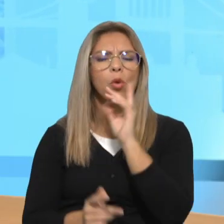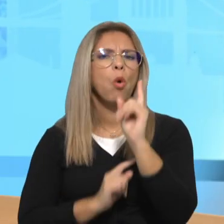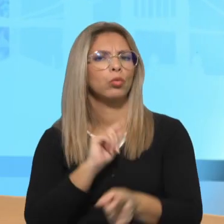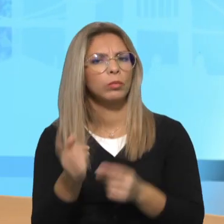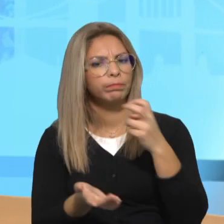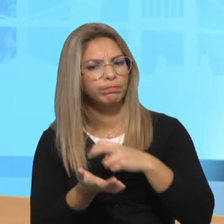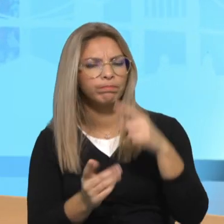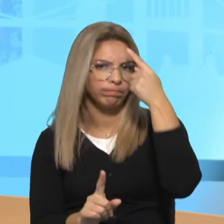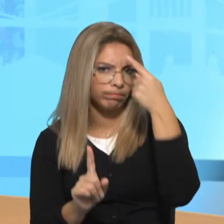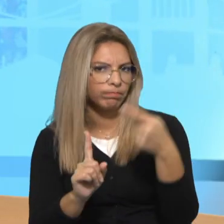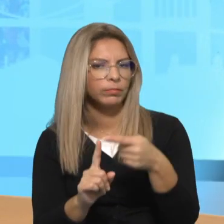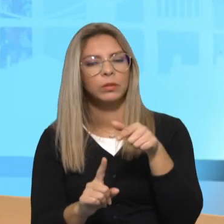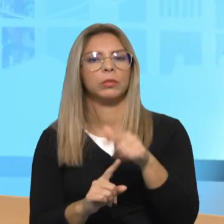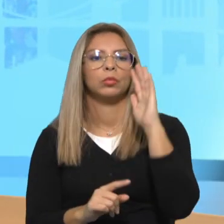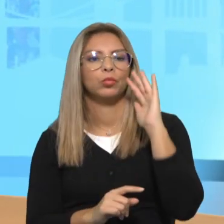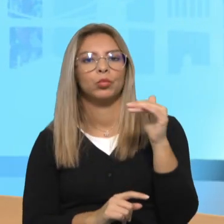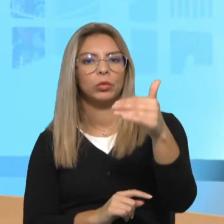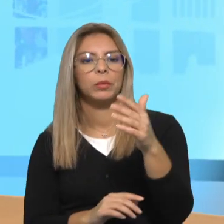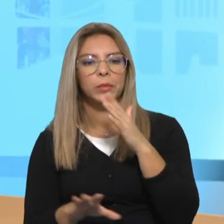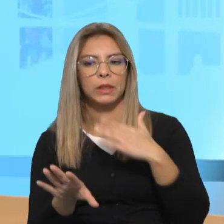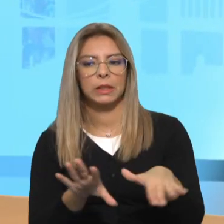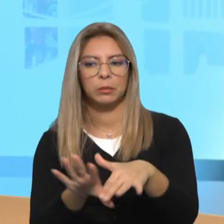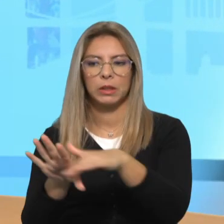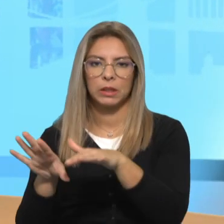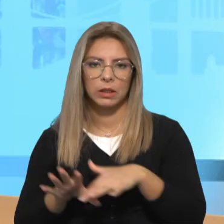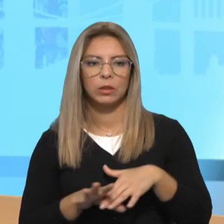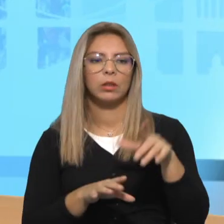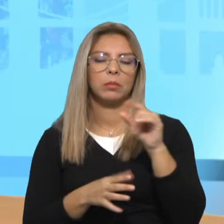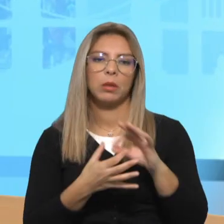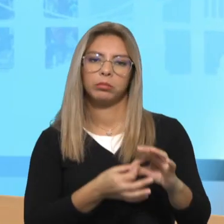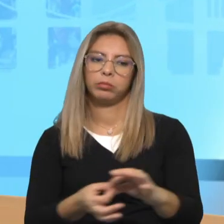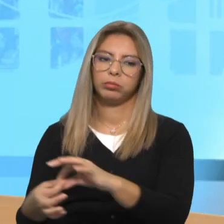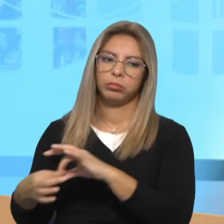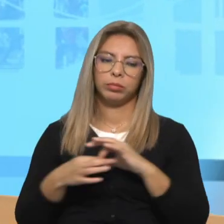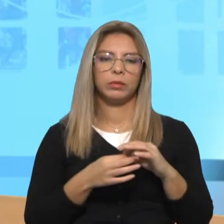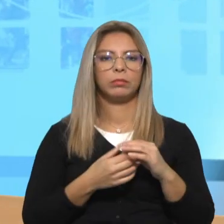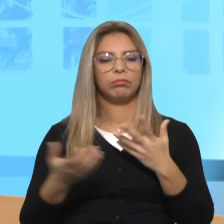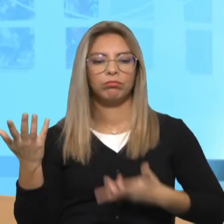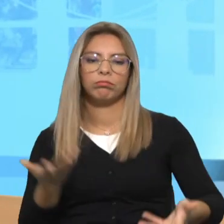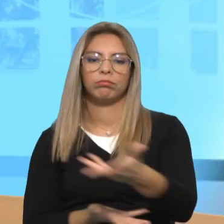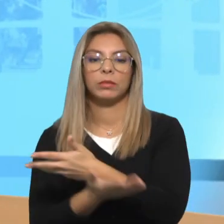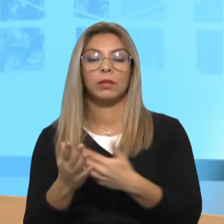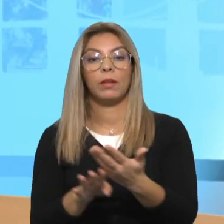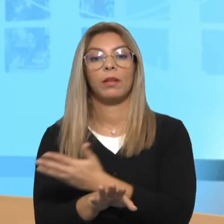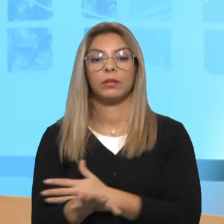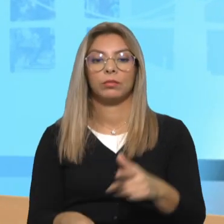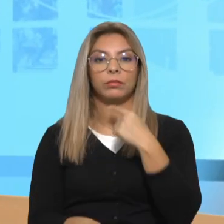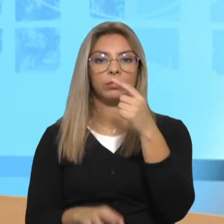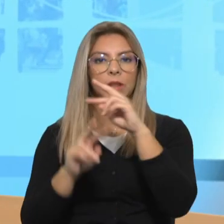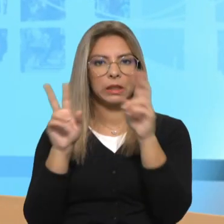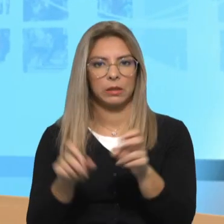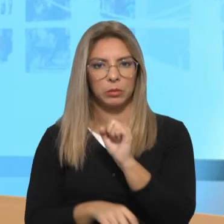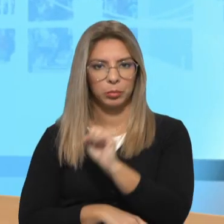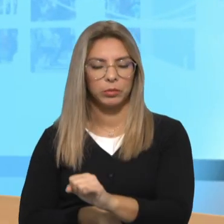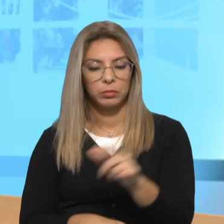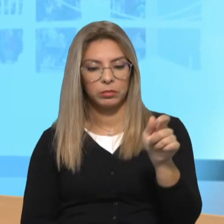tendo no horizonte a participação, a comunhão e a missão, como indicava, aliás, o tema da Assembleia Sinodal. Neste mês de